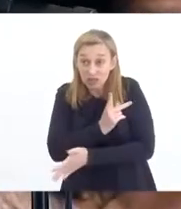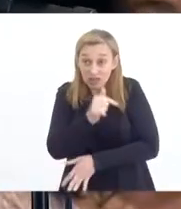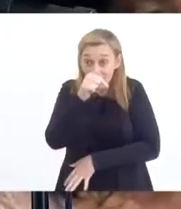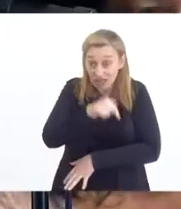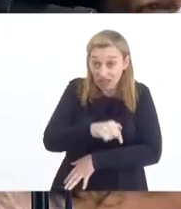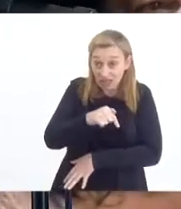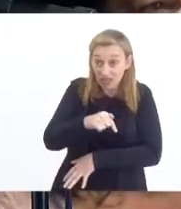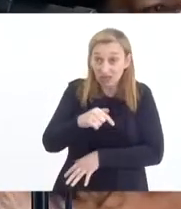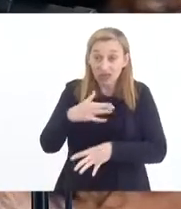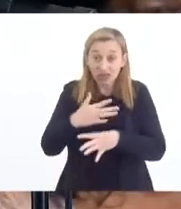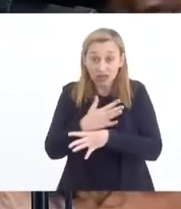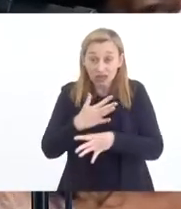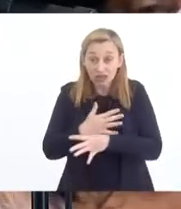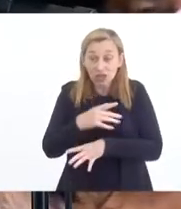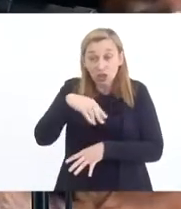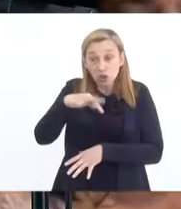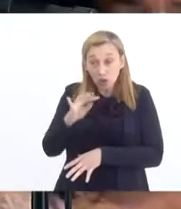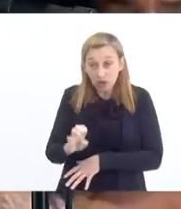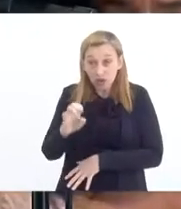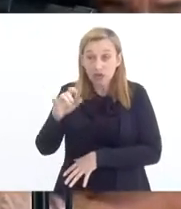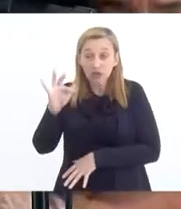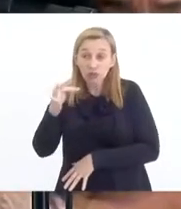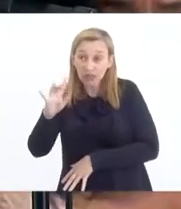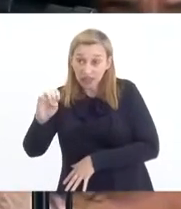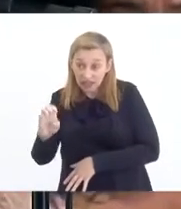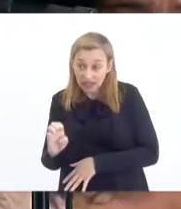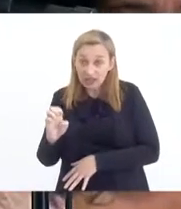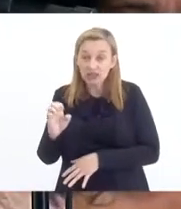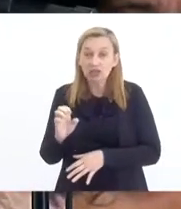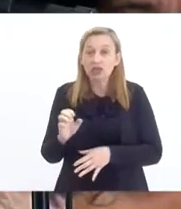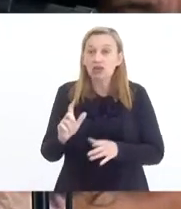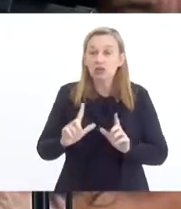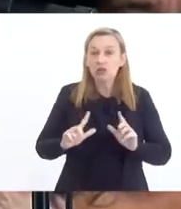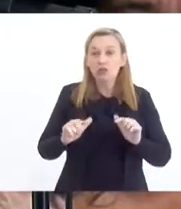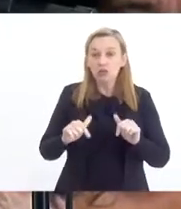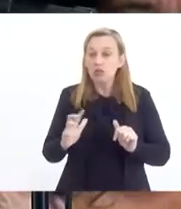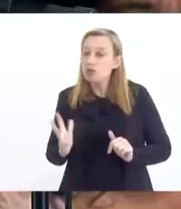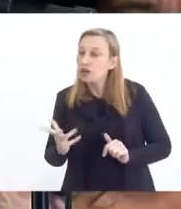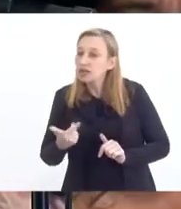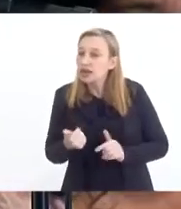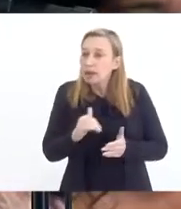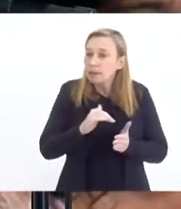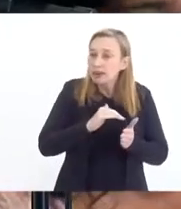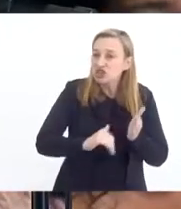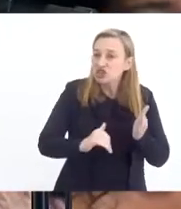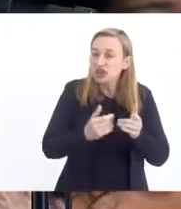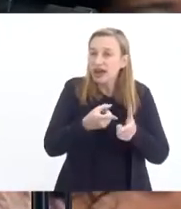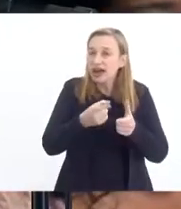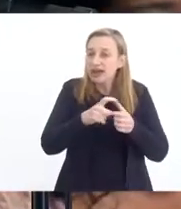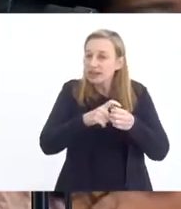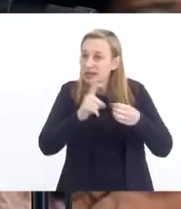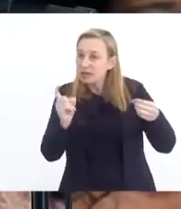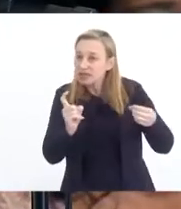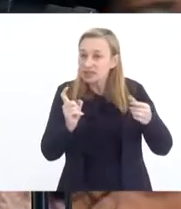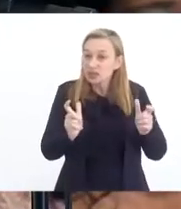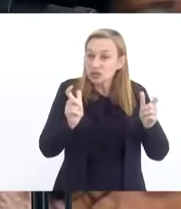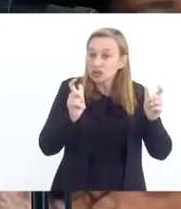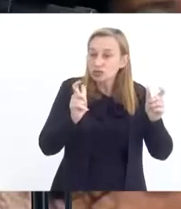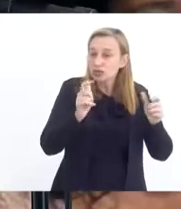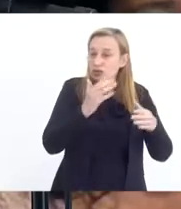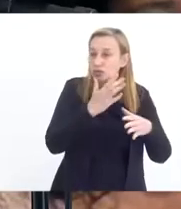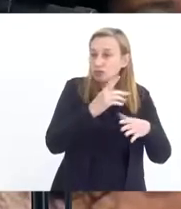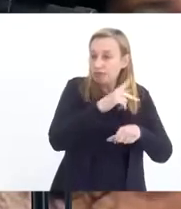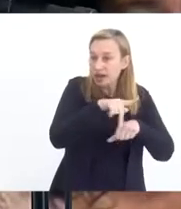aqui na nossa região norte fluminense, usou com muita habilidade para tirar a dependência daquele país que